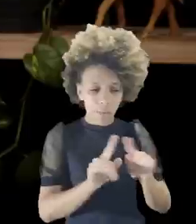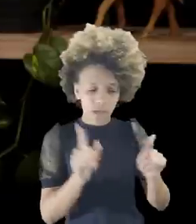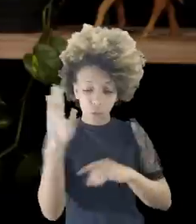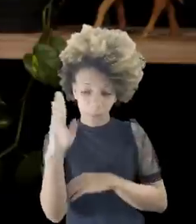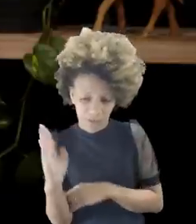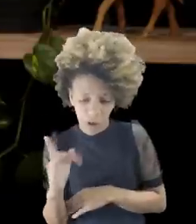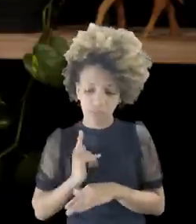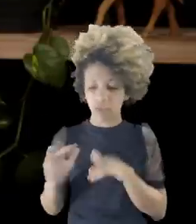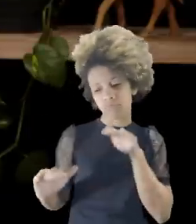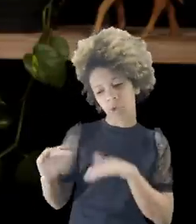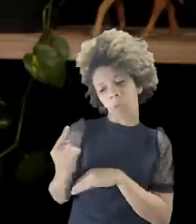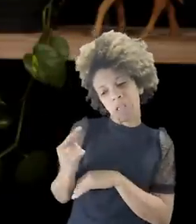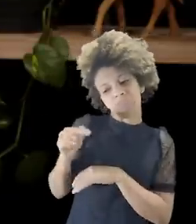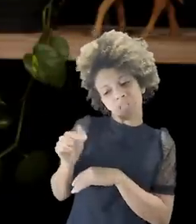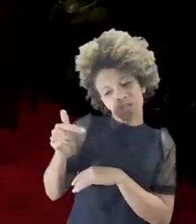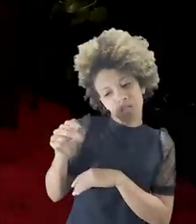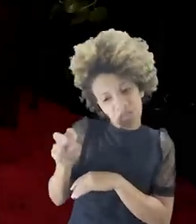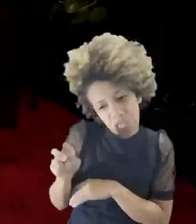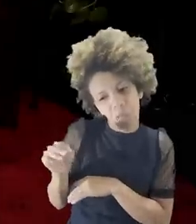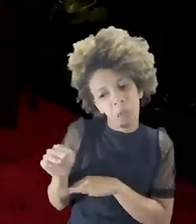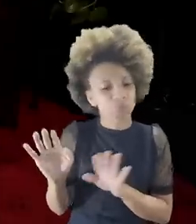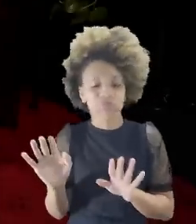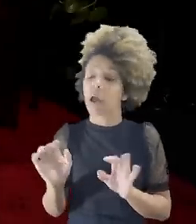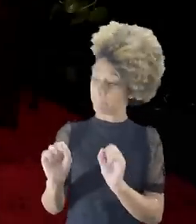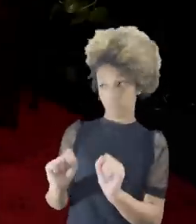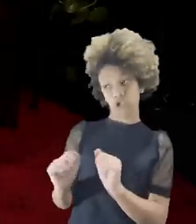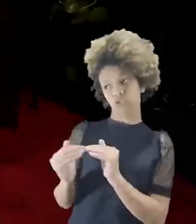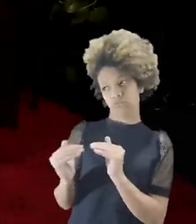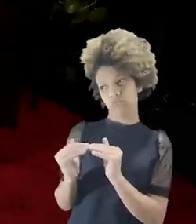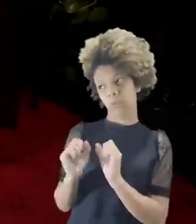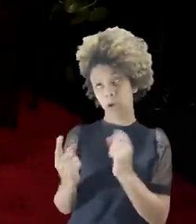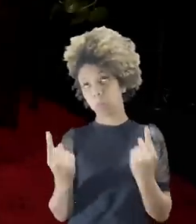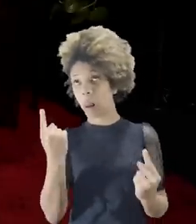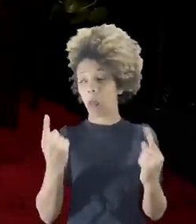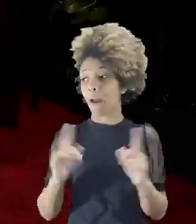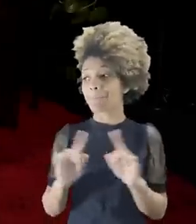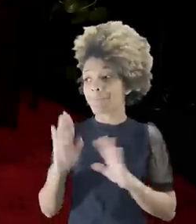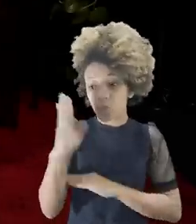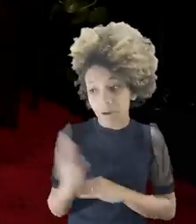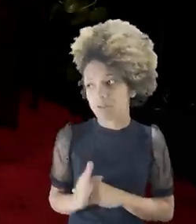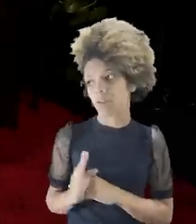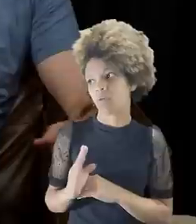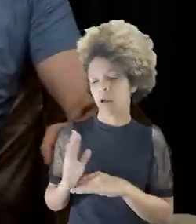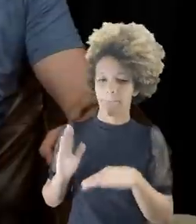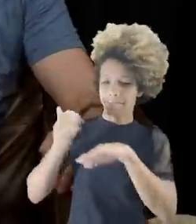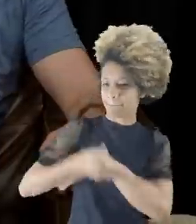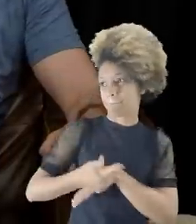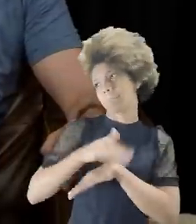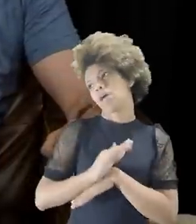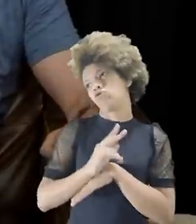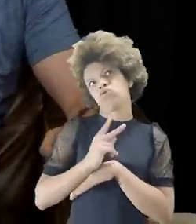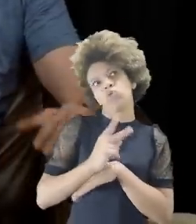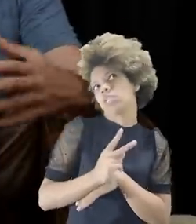uma estatura mediana mede 75 por ali eu pode até ser essa questão da estatura só que o Brasil é muito grande o Brasil tem mais de 200 milhões